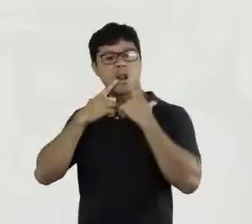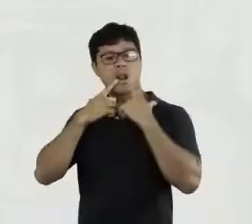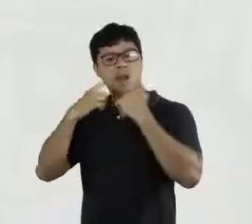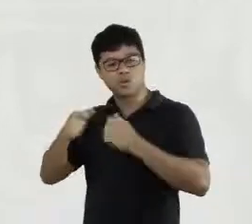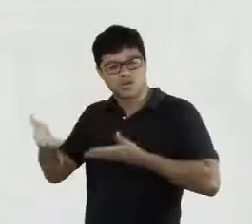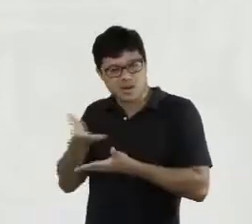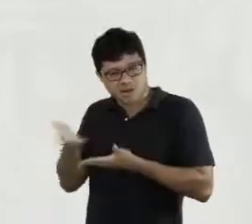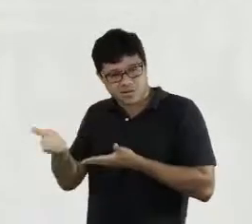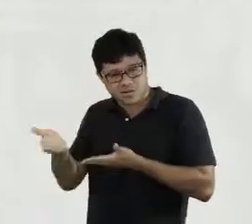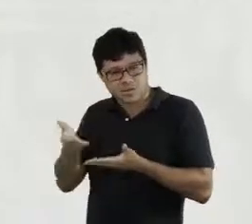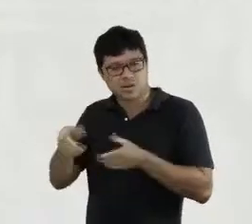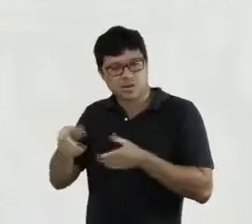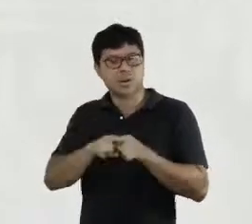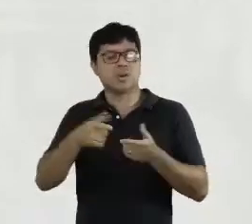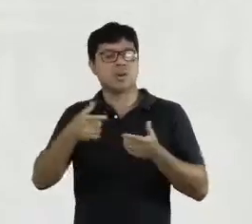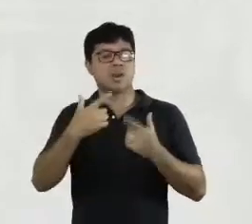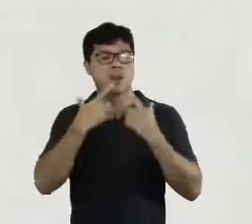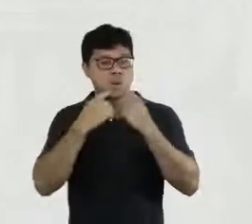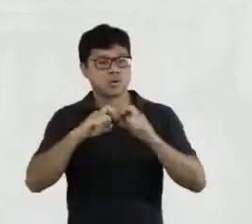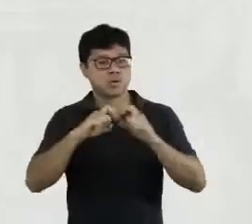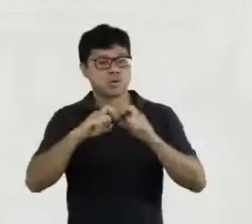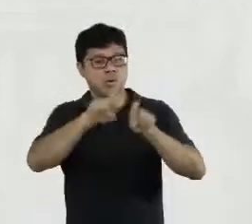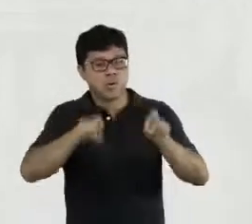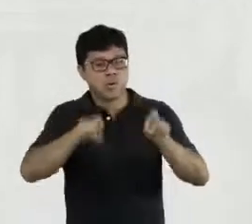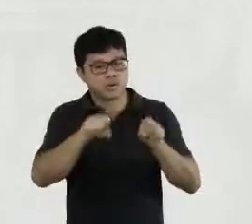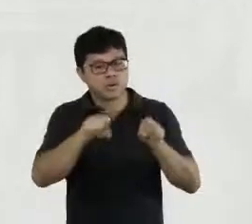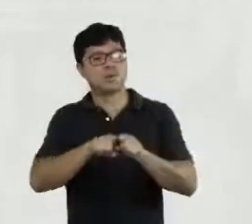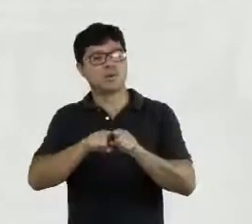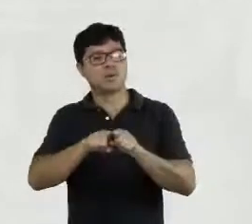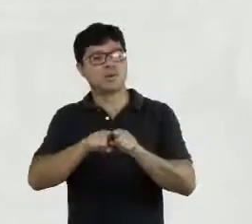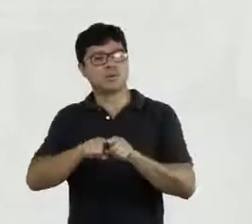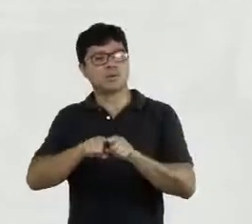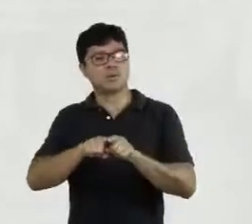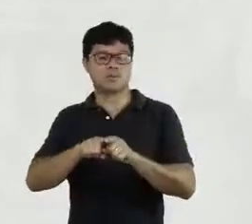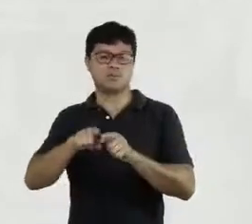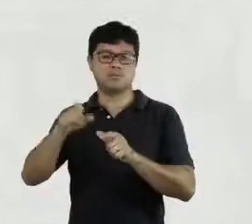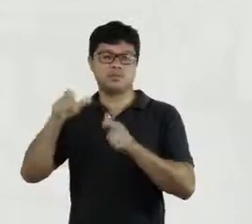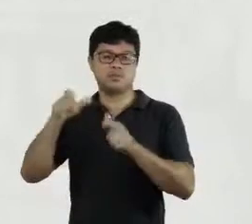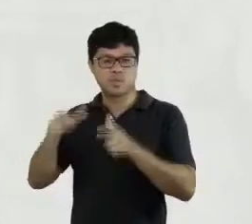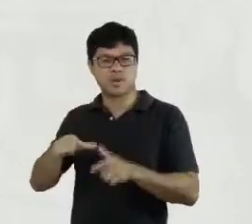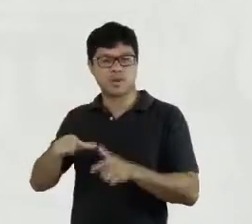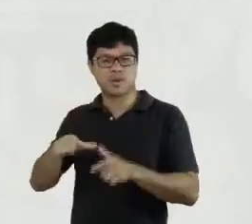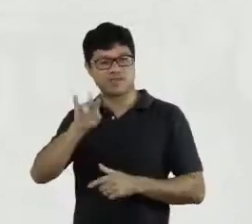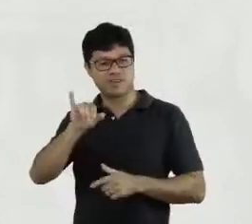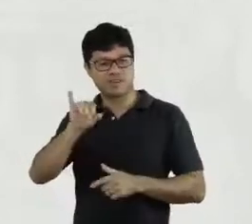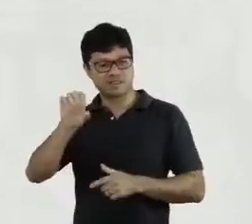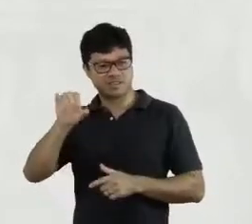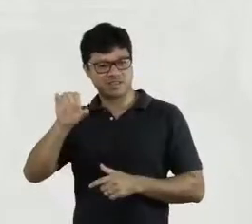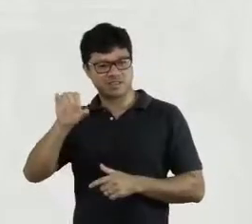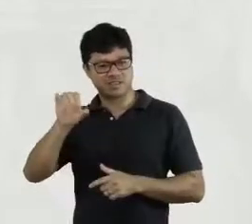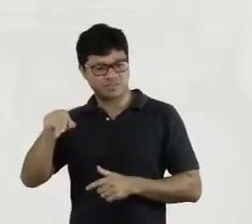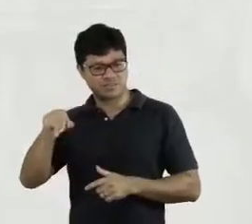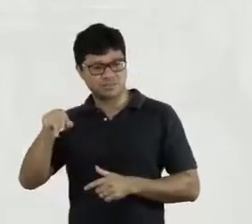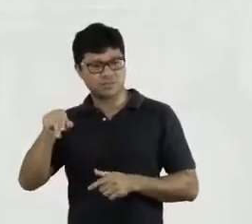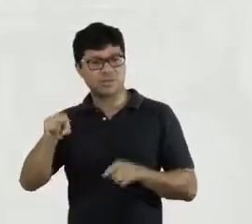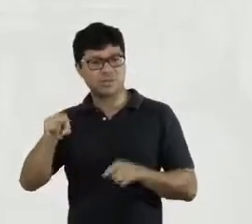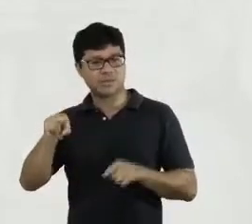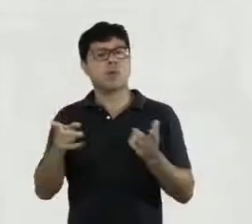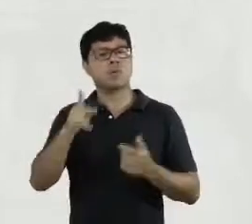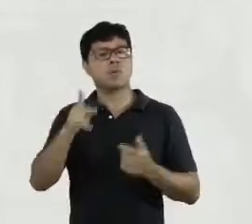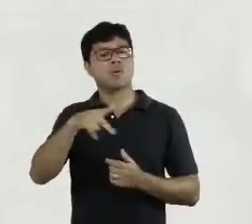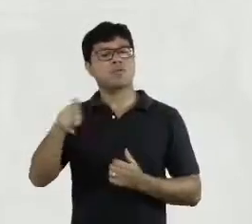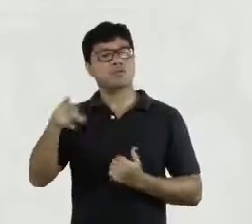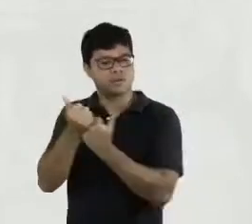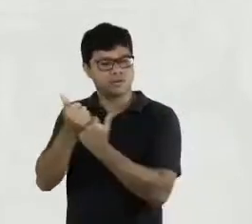Linguística Aplicada e Linguística Computacional pela Universidade Justus Liebig, em Gießen. Atualmente é professor adjunto